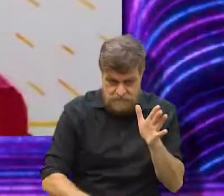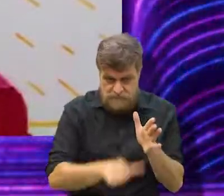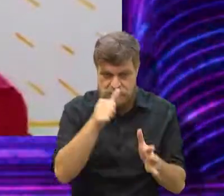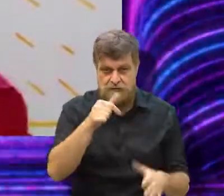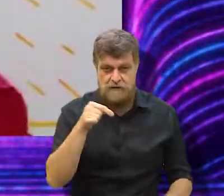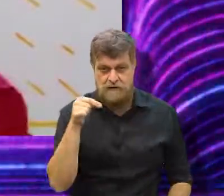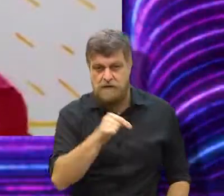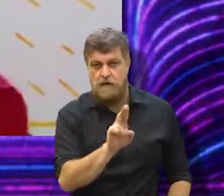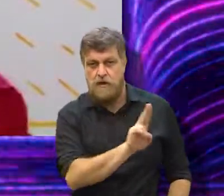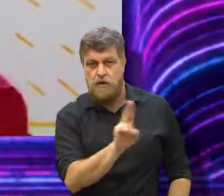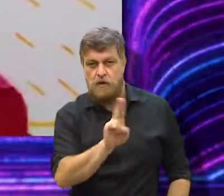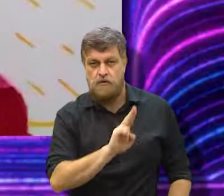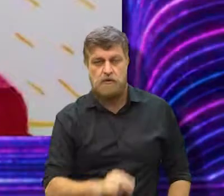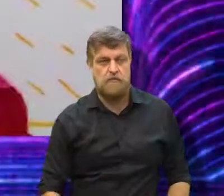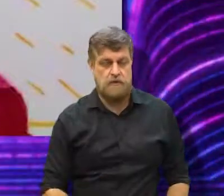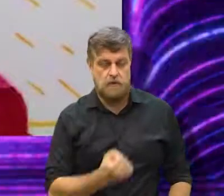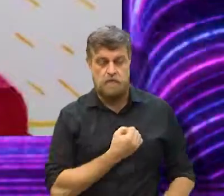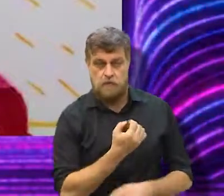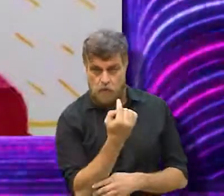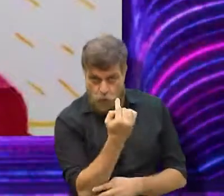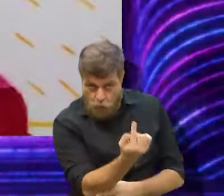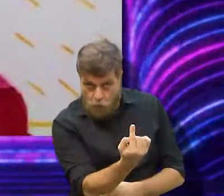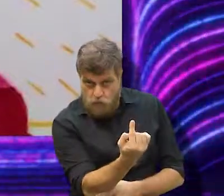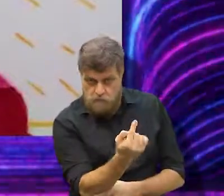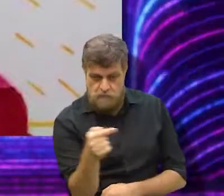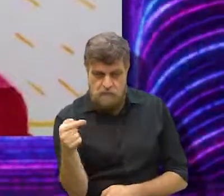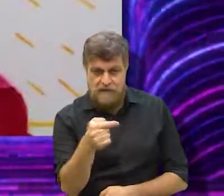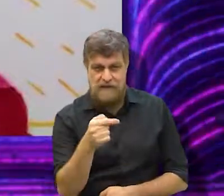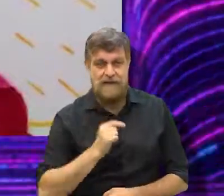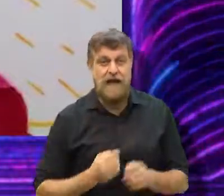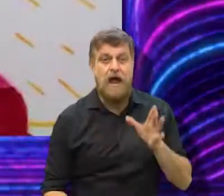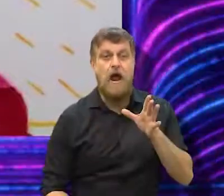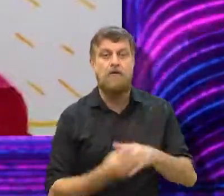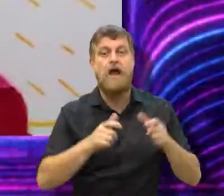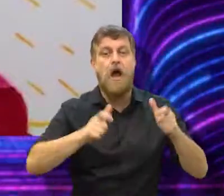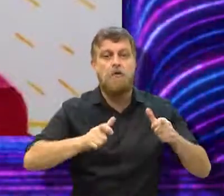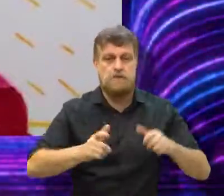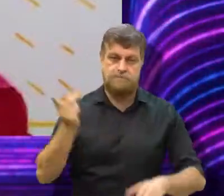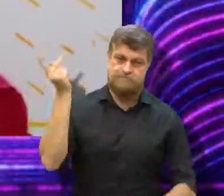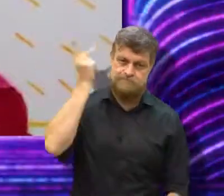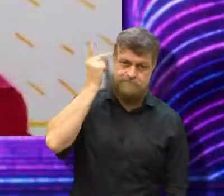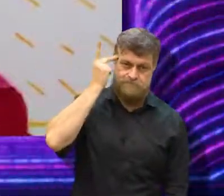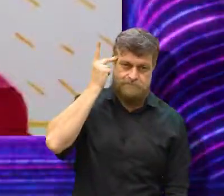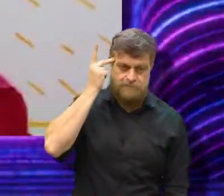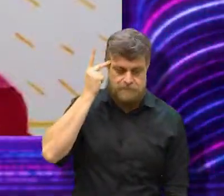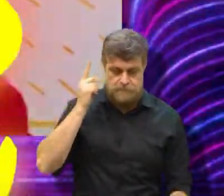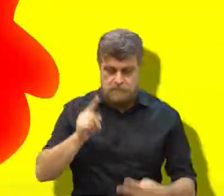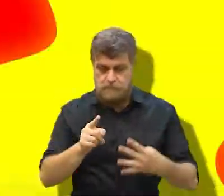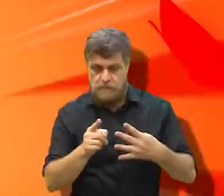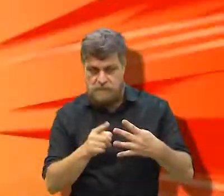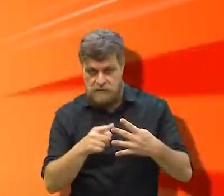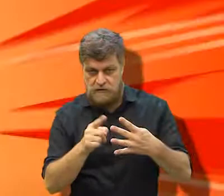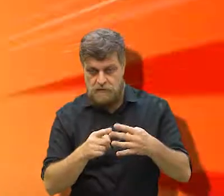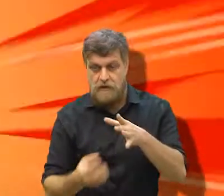lançada primeiro, que a gente tá chamando de volume 1, ela se passa em São Paulo. A segunda parte, ela